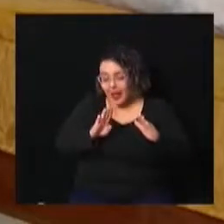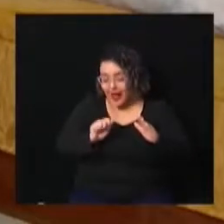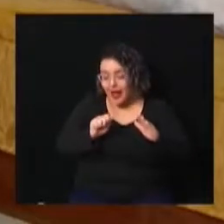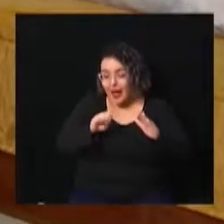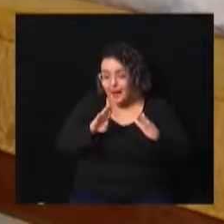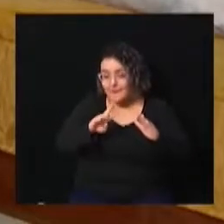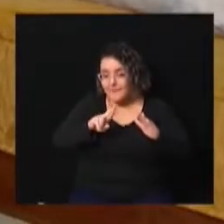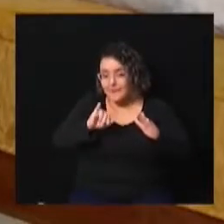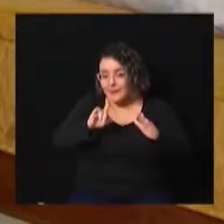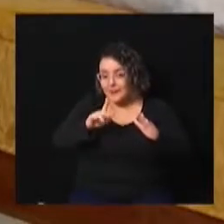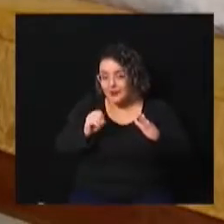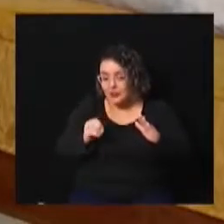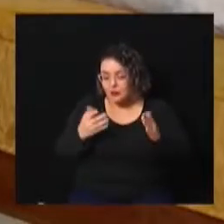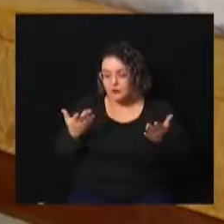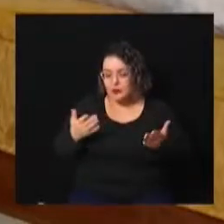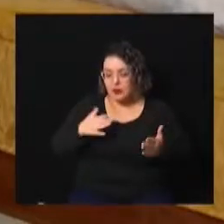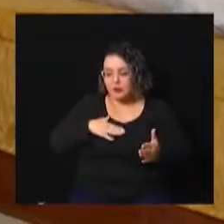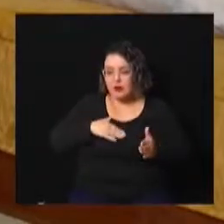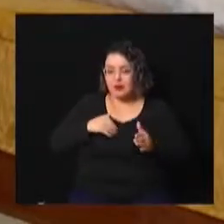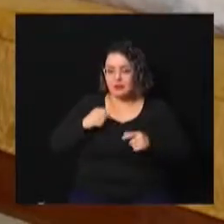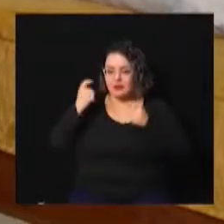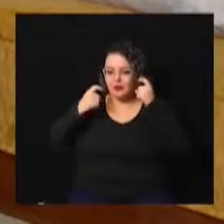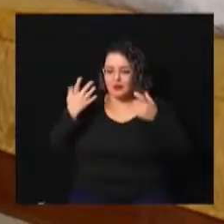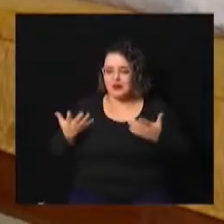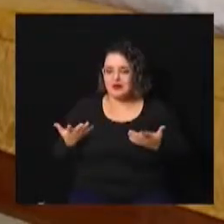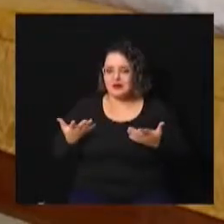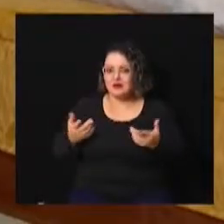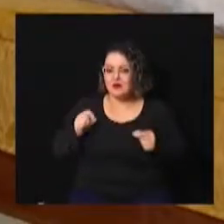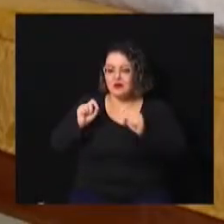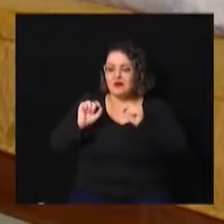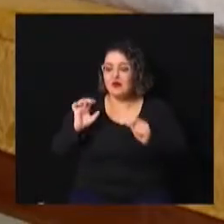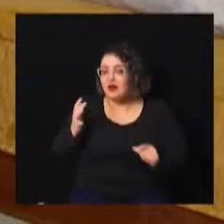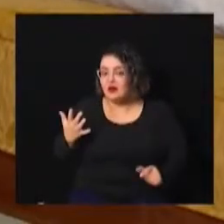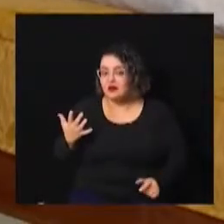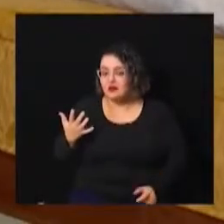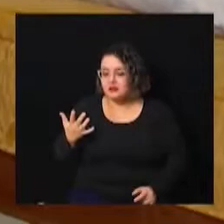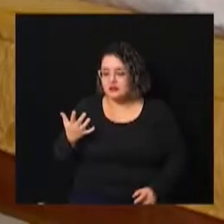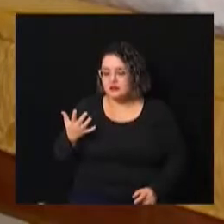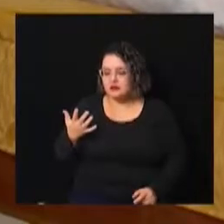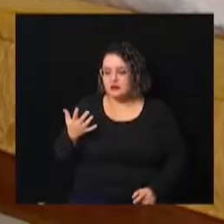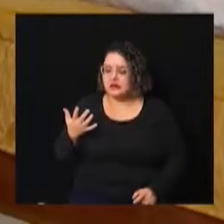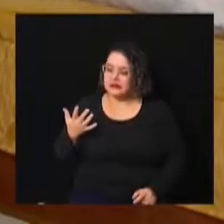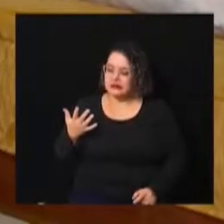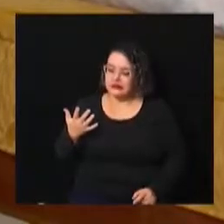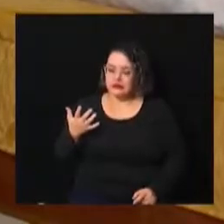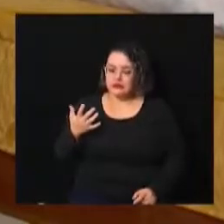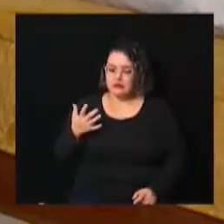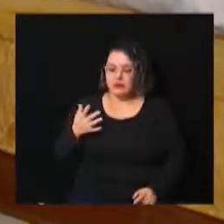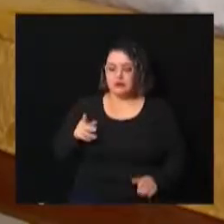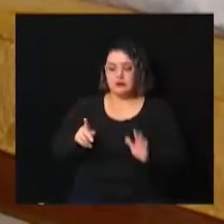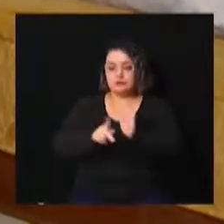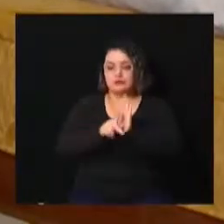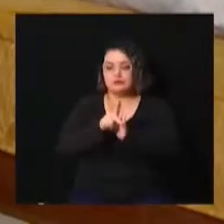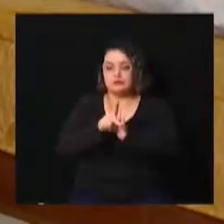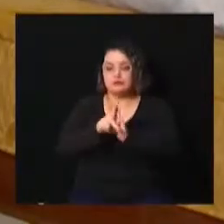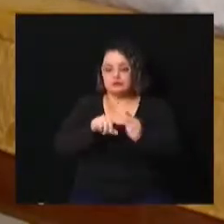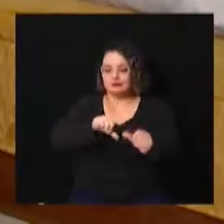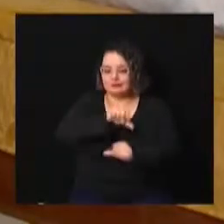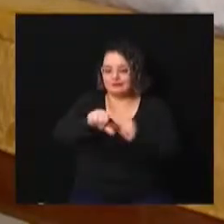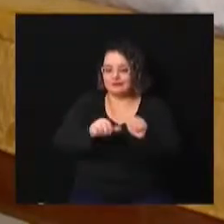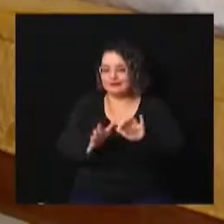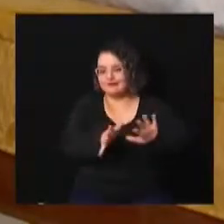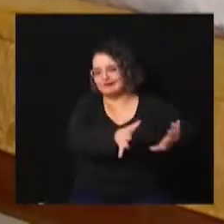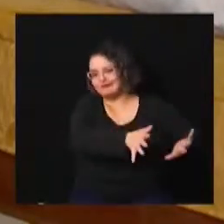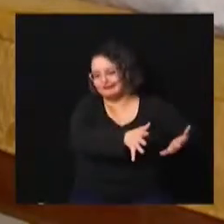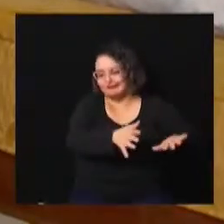essa, entendeu? Será que vai acontecer com essa criança? Aí eu falo, aí meus planos vai tudo